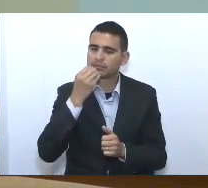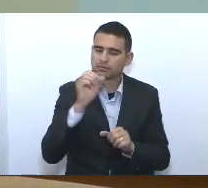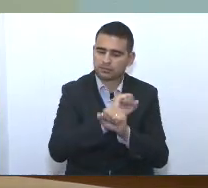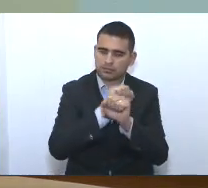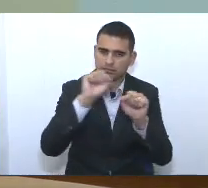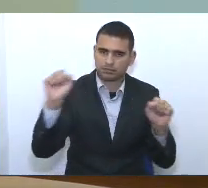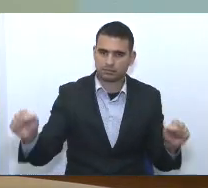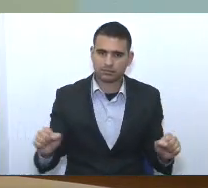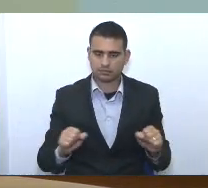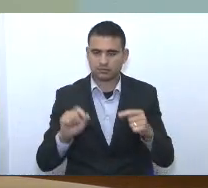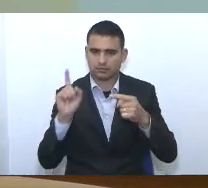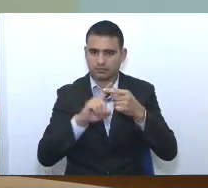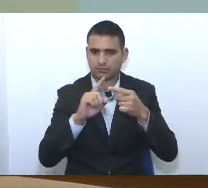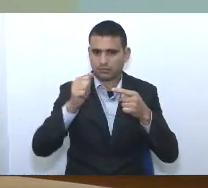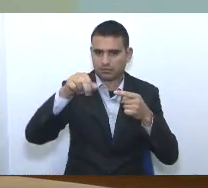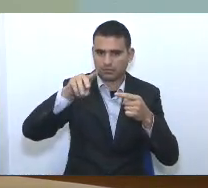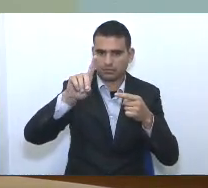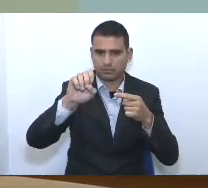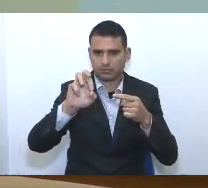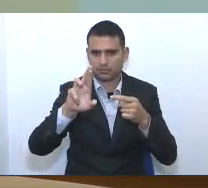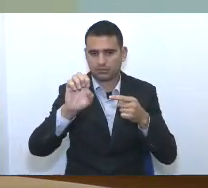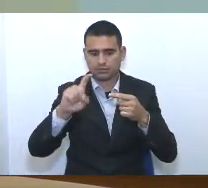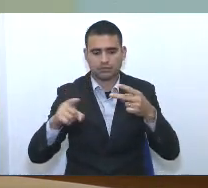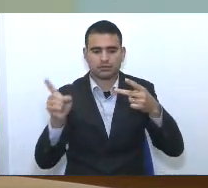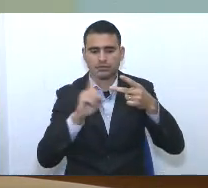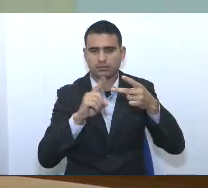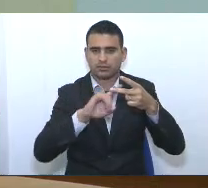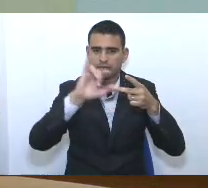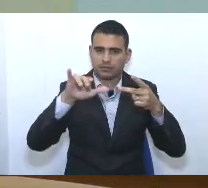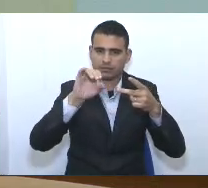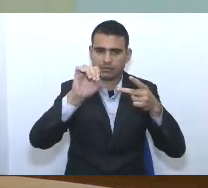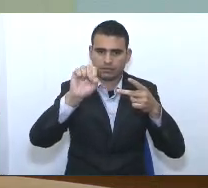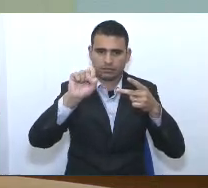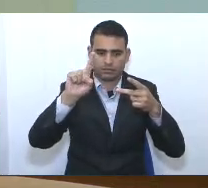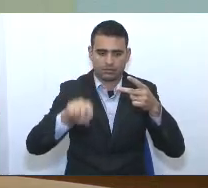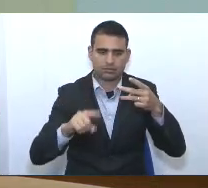doutor Rogério Ágil, Ricardo